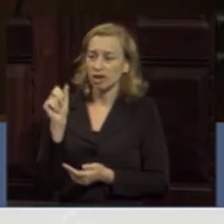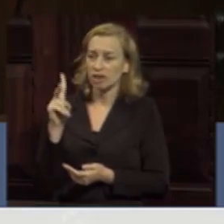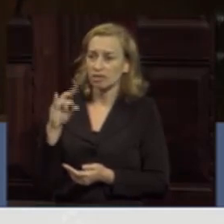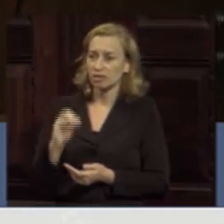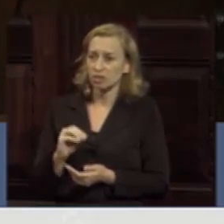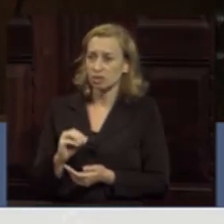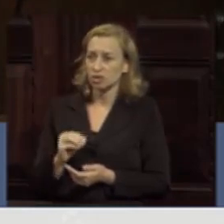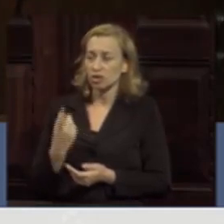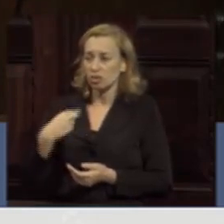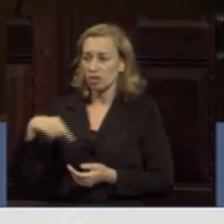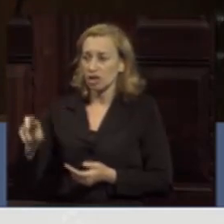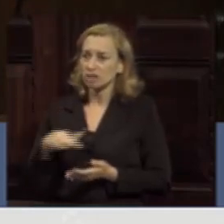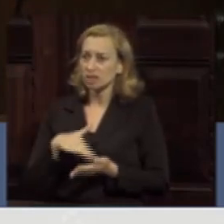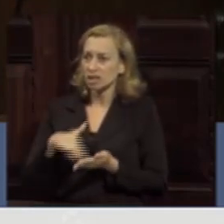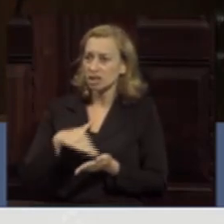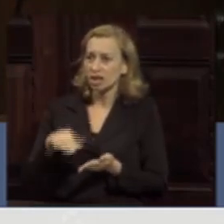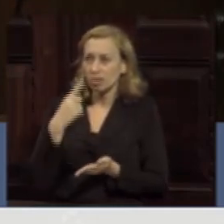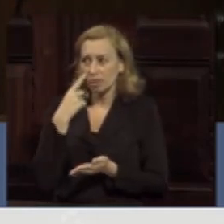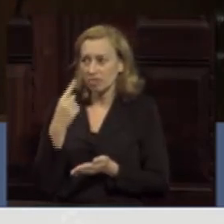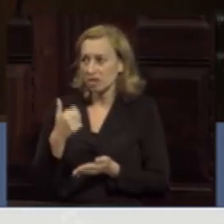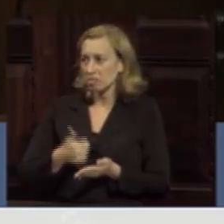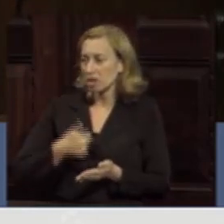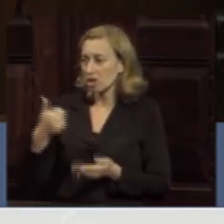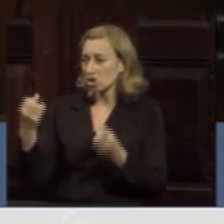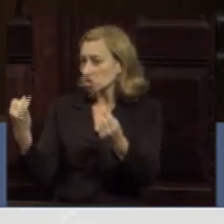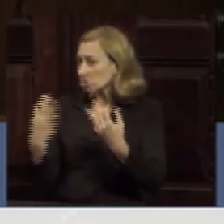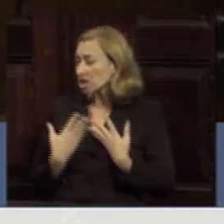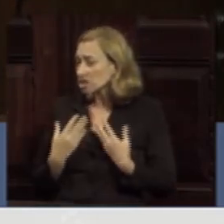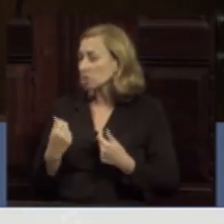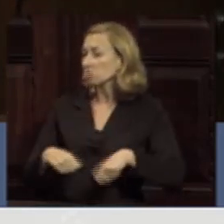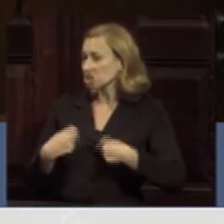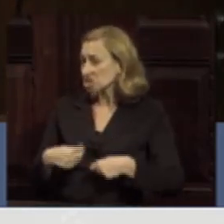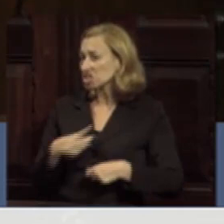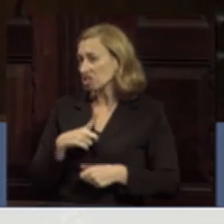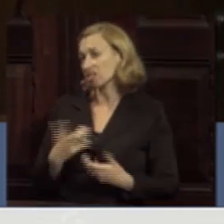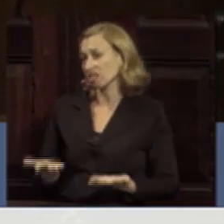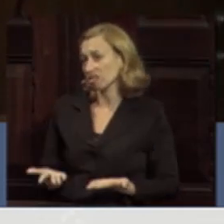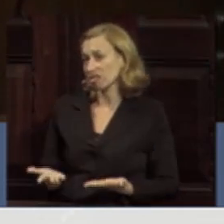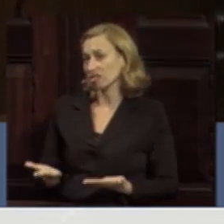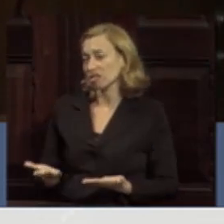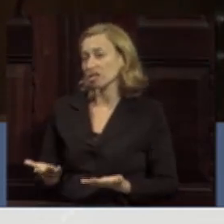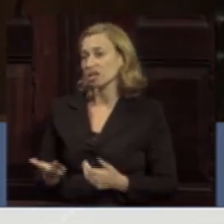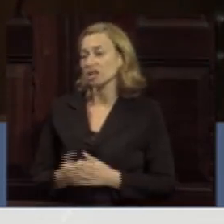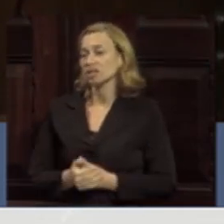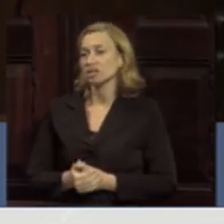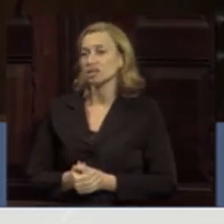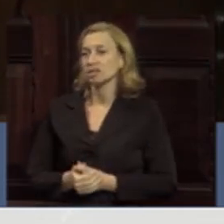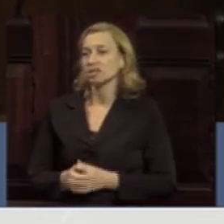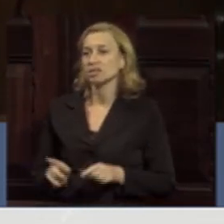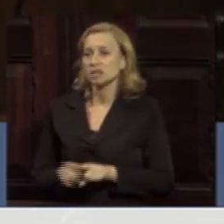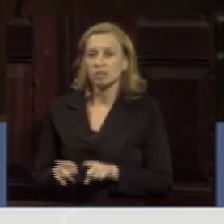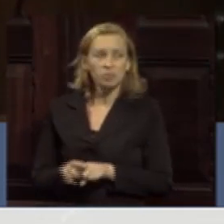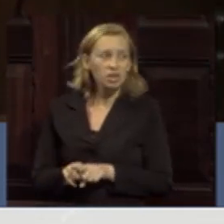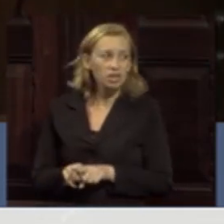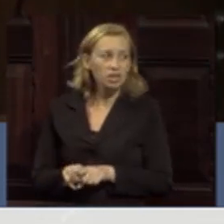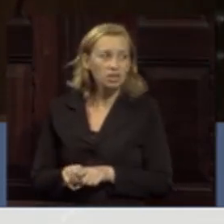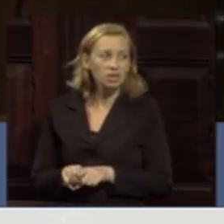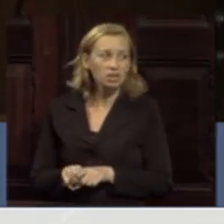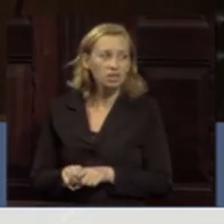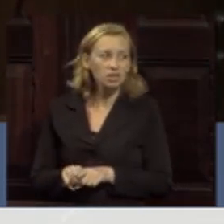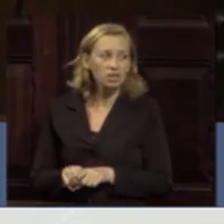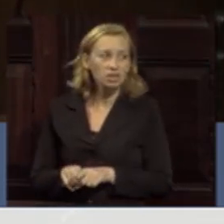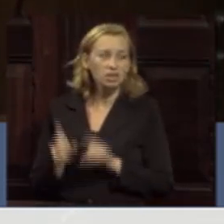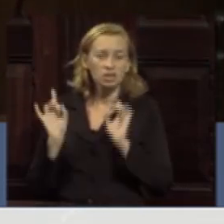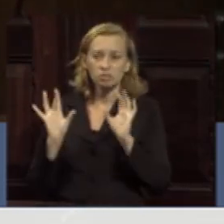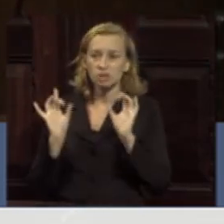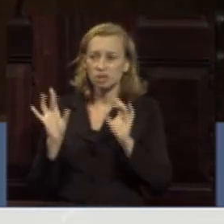ao secretário para que possa ter uma explicação. Isso é o que nos compete. Mas quero aqui também, nobres deputados, e